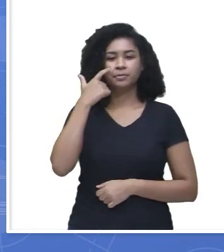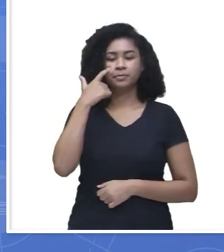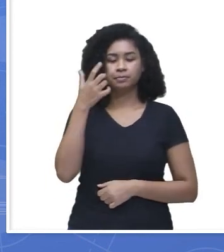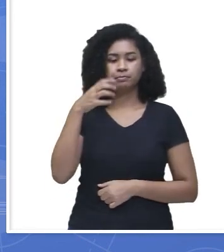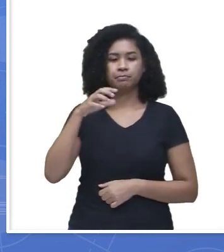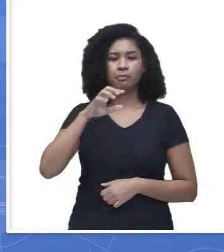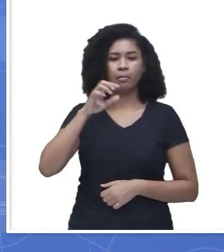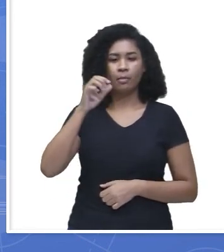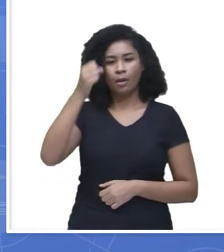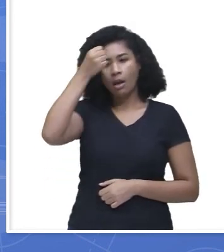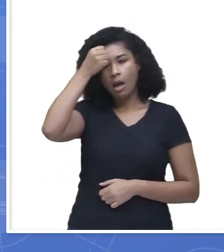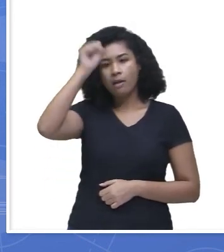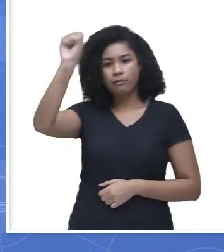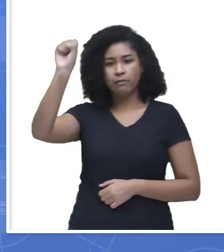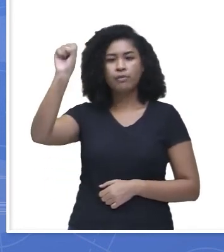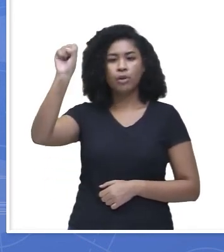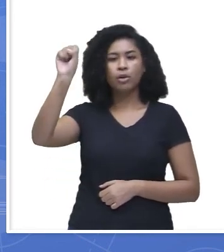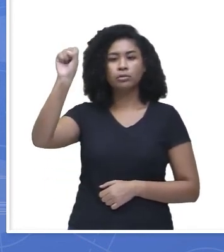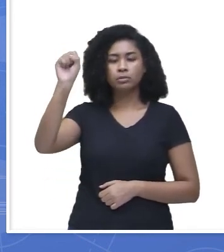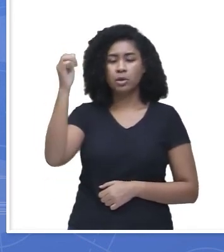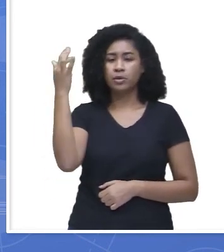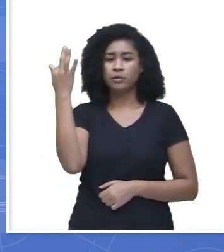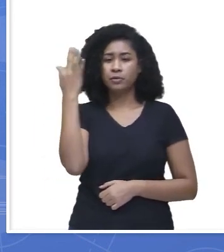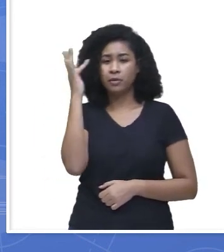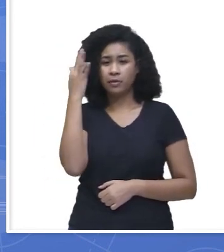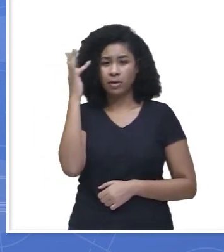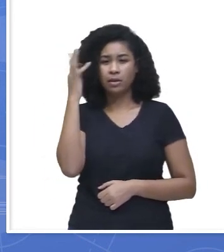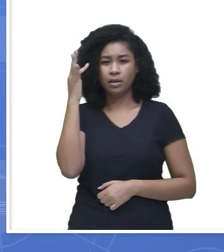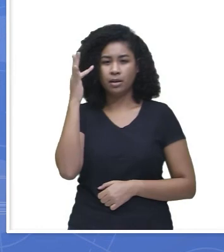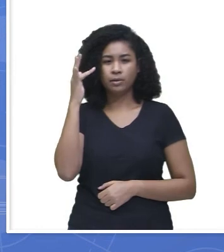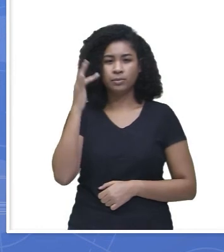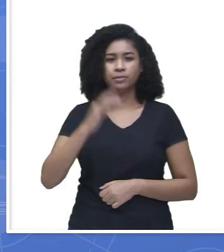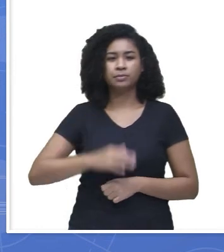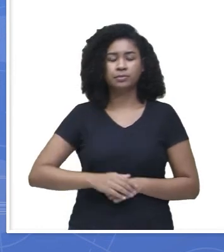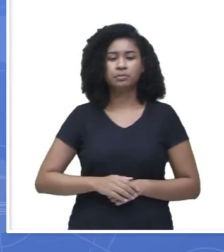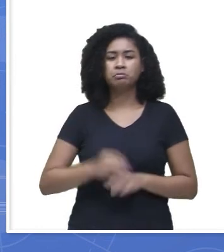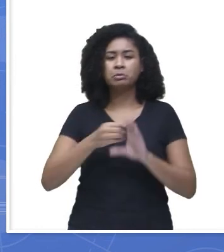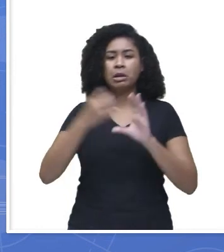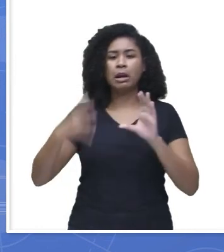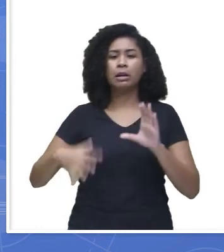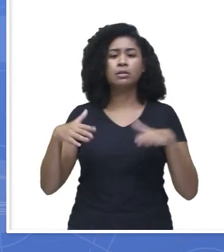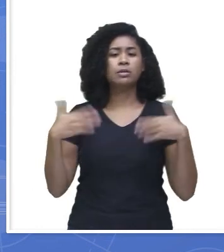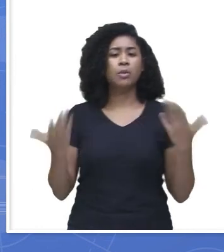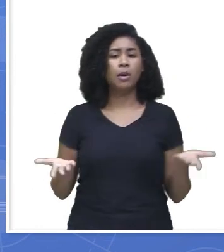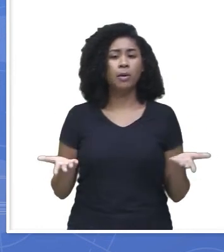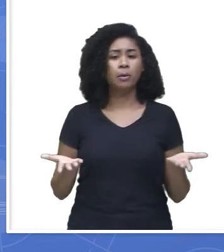na Rússia pode ser caracterizada como... Até daqui a pouco, terceirão.